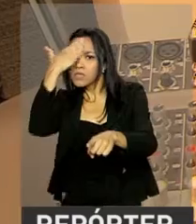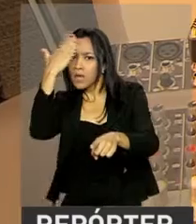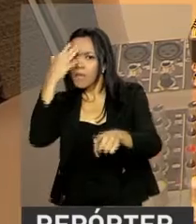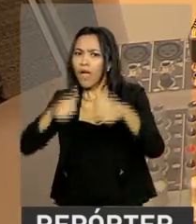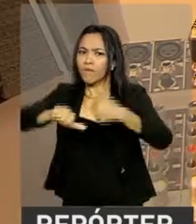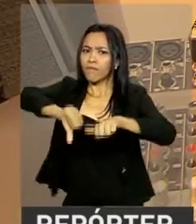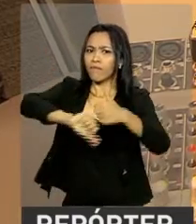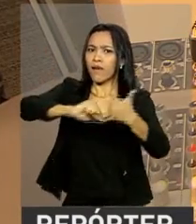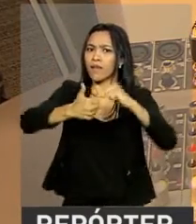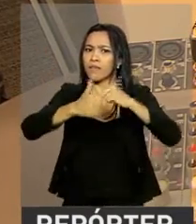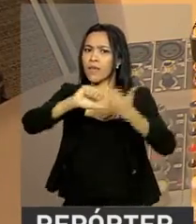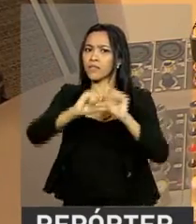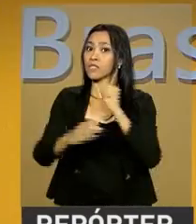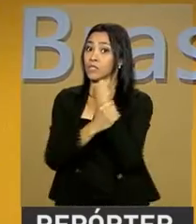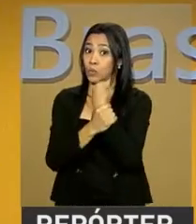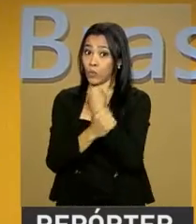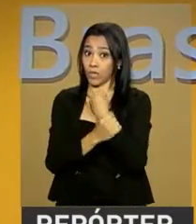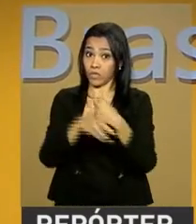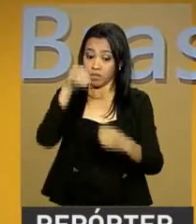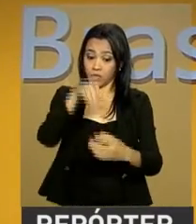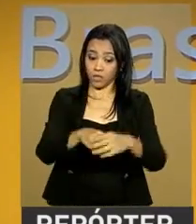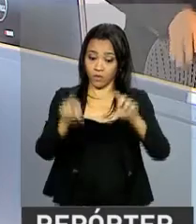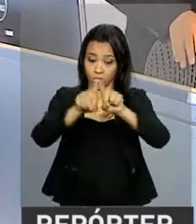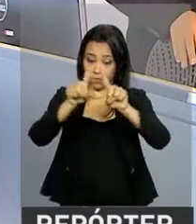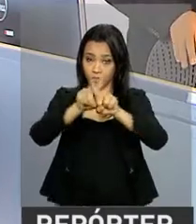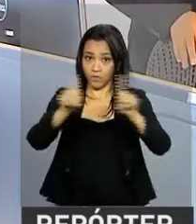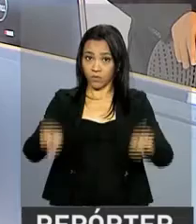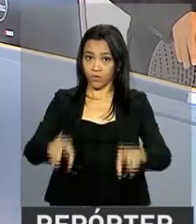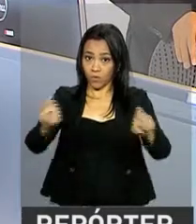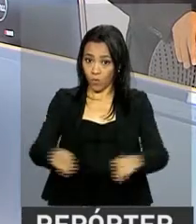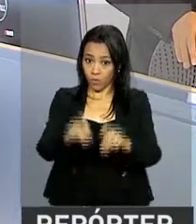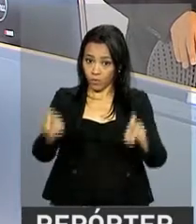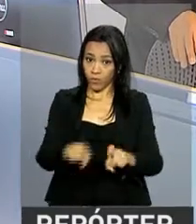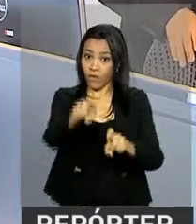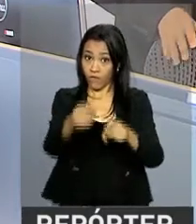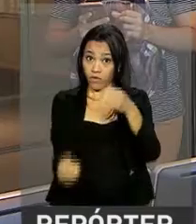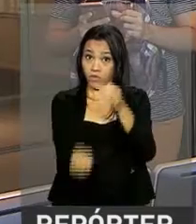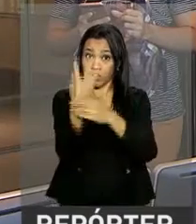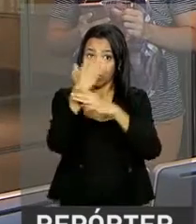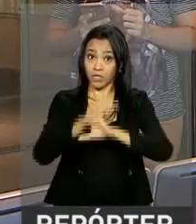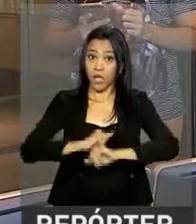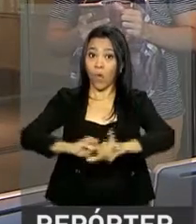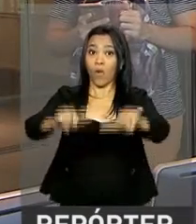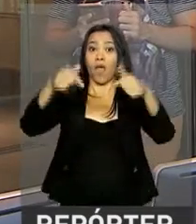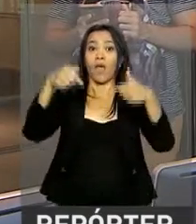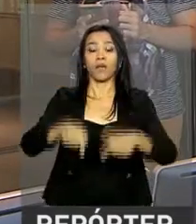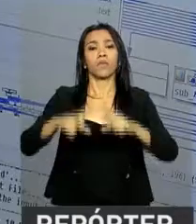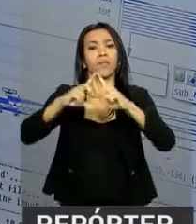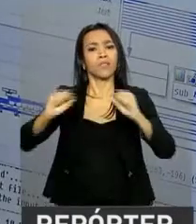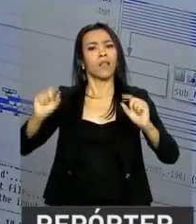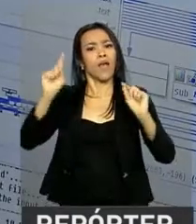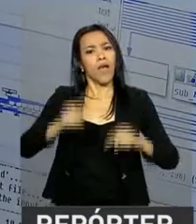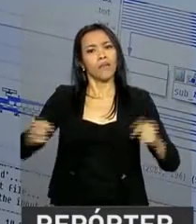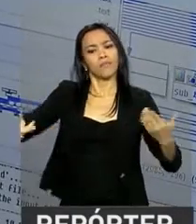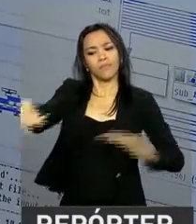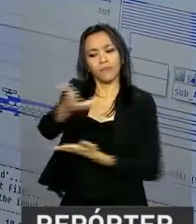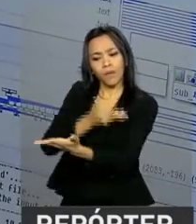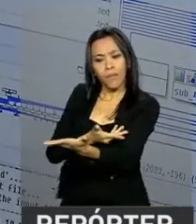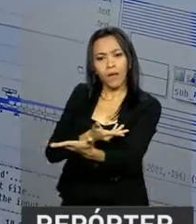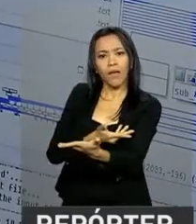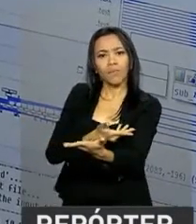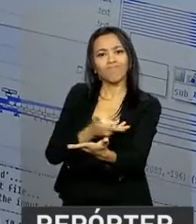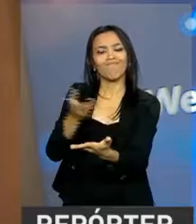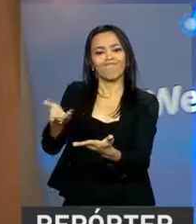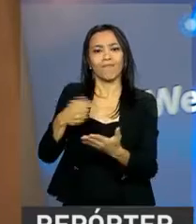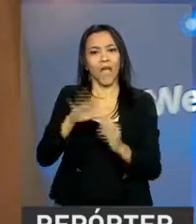das ferramentas digitais o centro de transparência inaugurado em brasília é para trabalhar em conjunto com os setores públicos